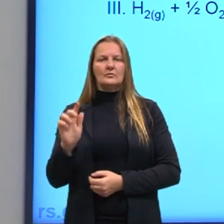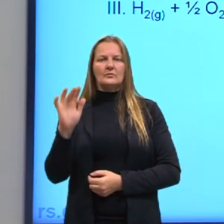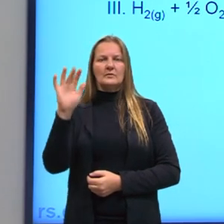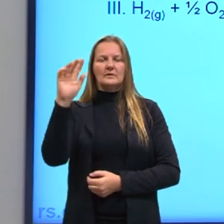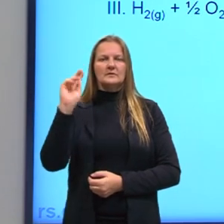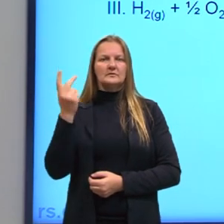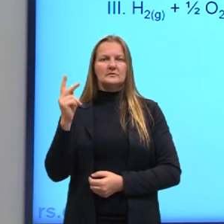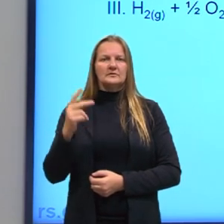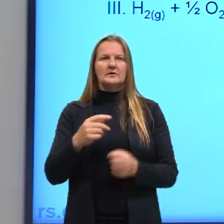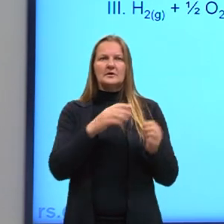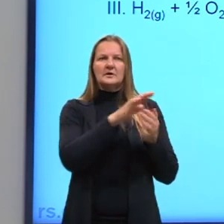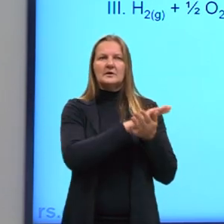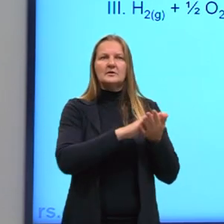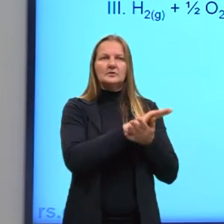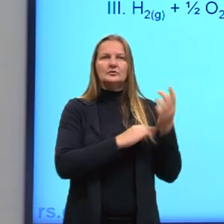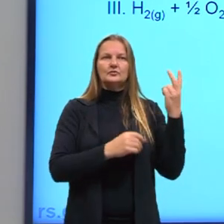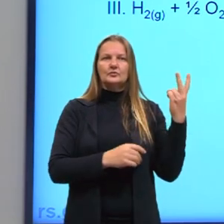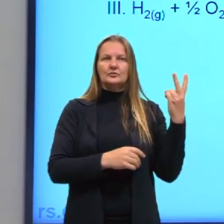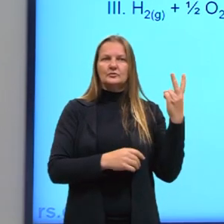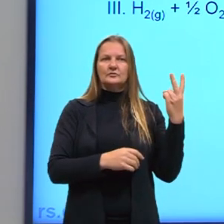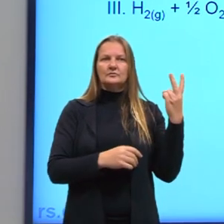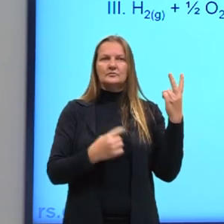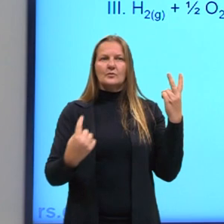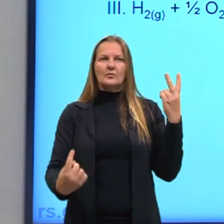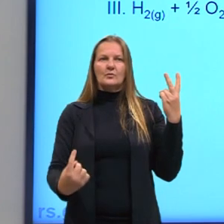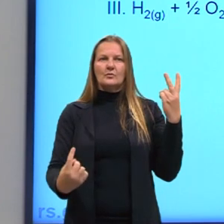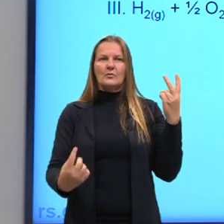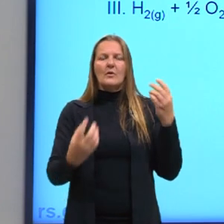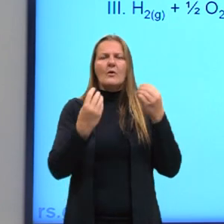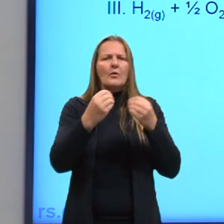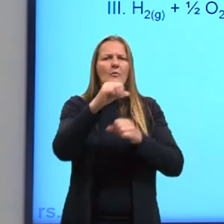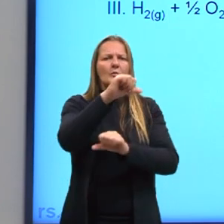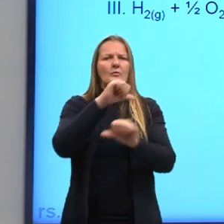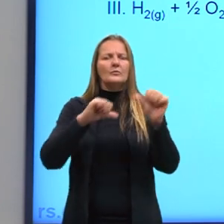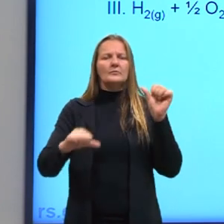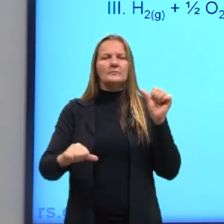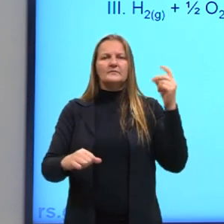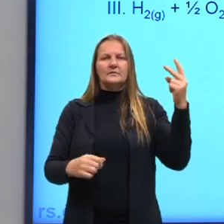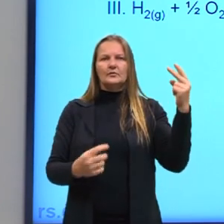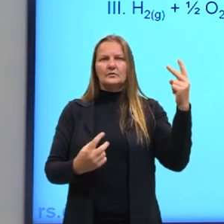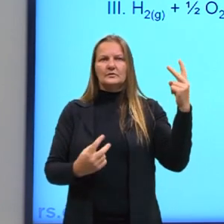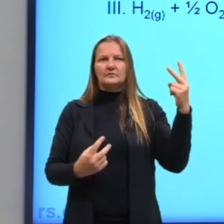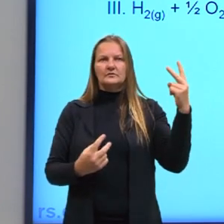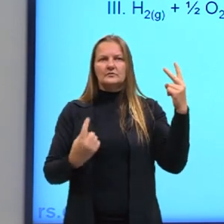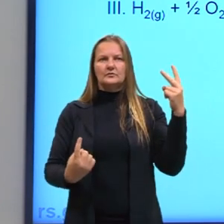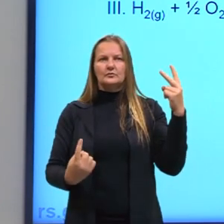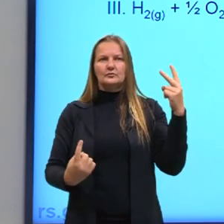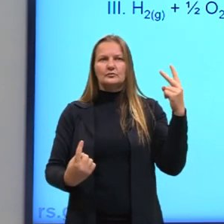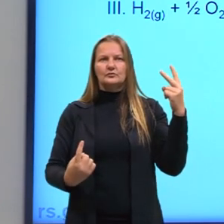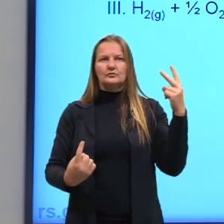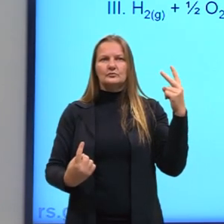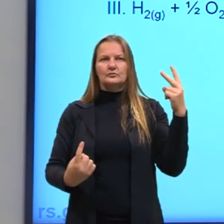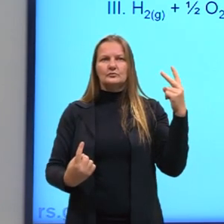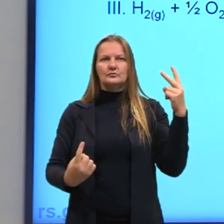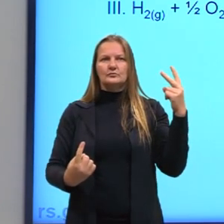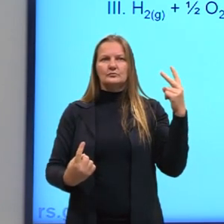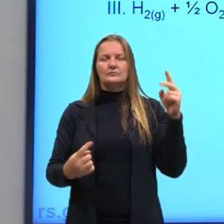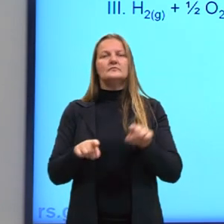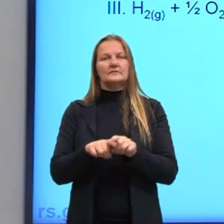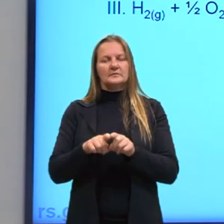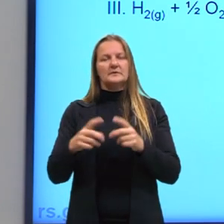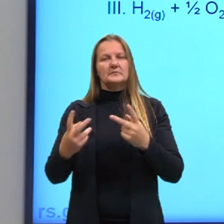e aqui eu não tenho dois de cada Então como que eu posso obter dois duas moléculas de cada